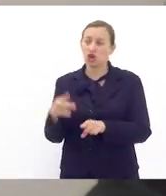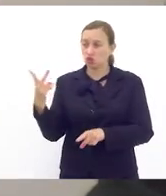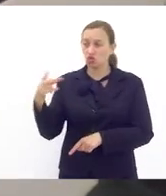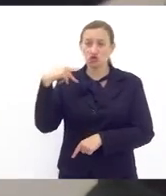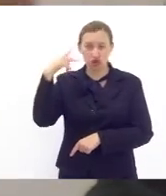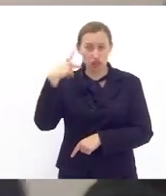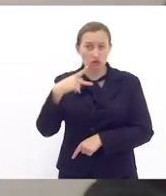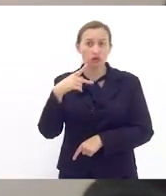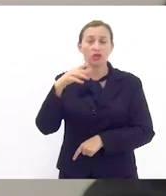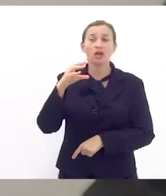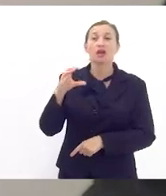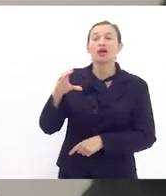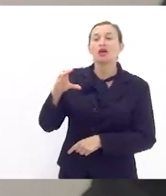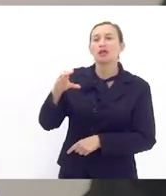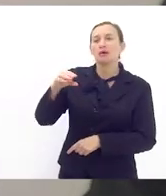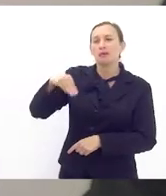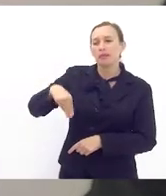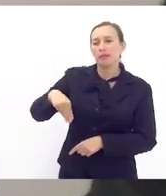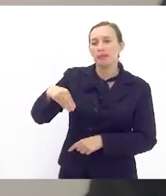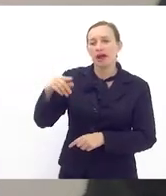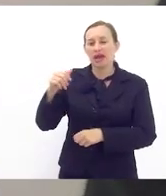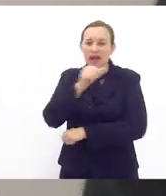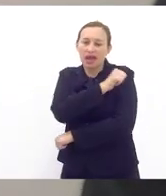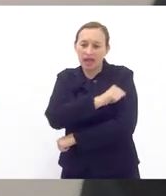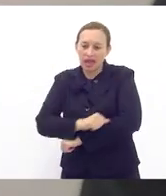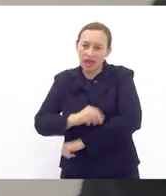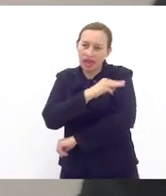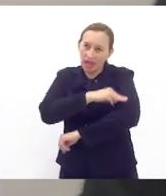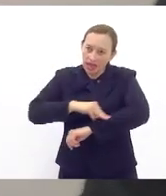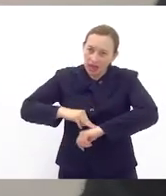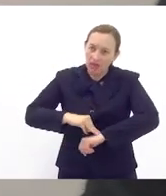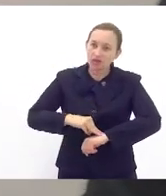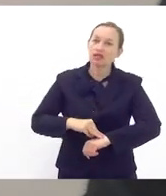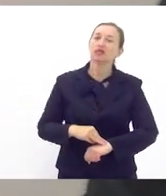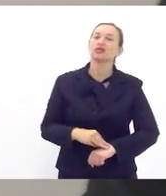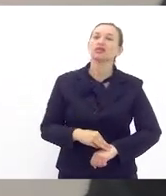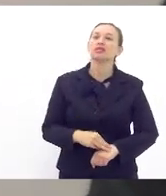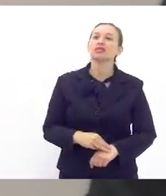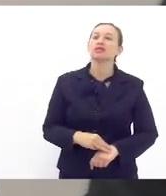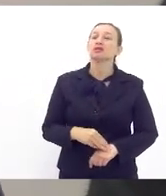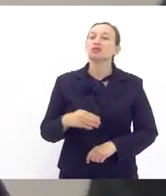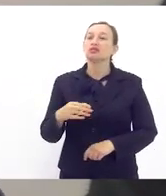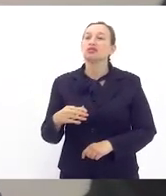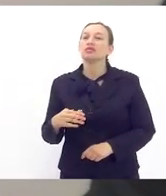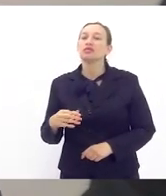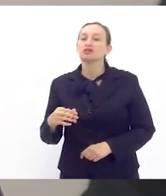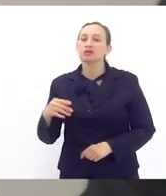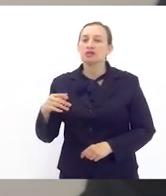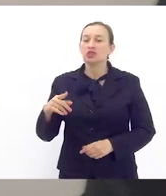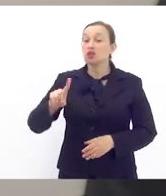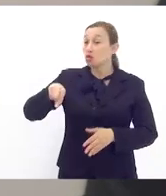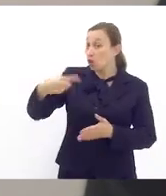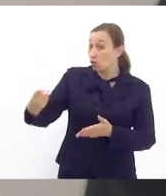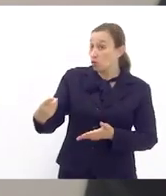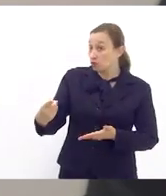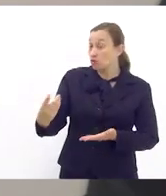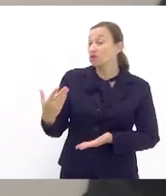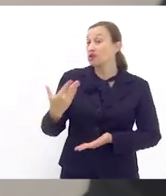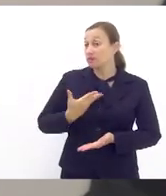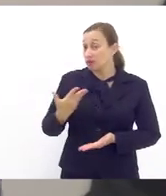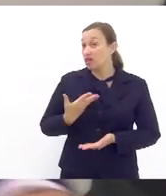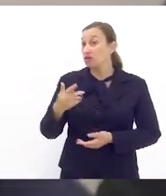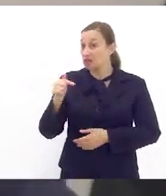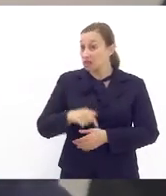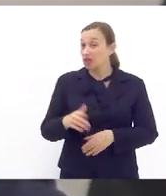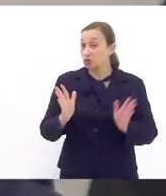vereadores de Macaé tava lá o secretário ali de São Pedro da Aldeia tinha outros companheiros aqui que estão aqui hoje